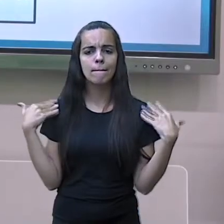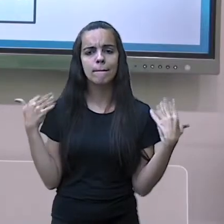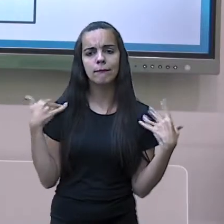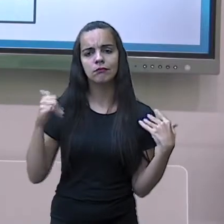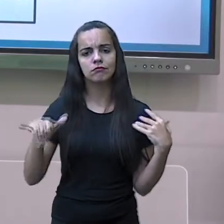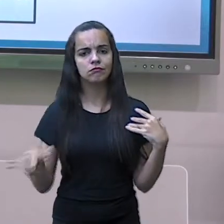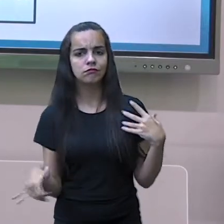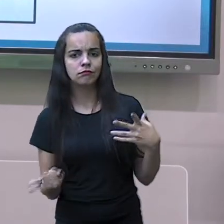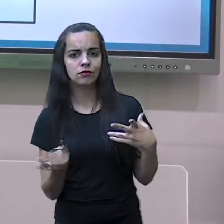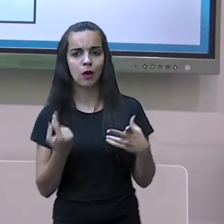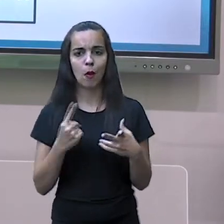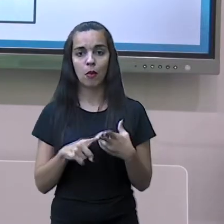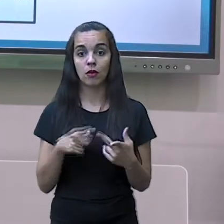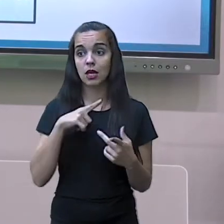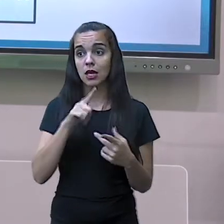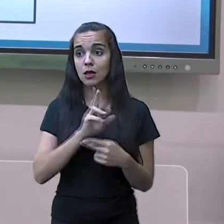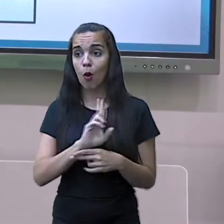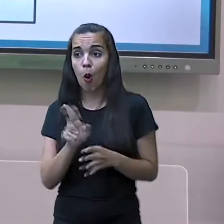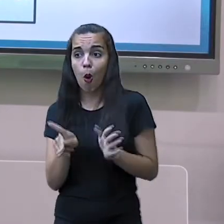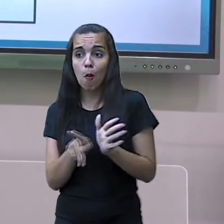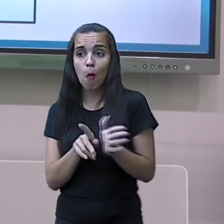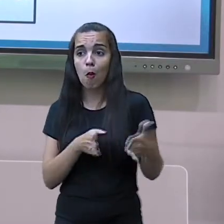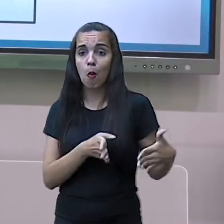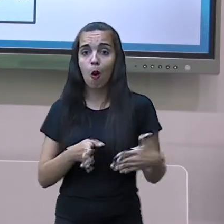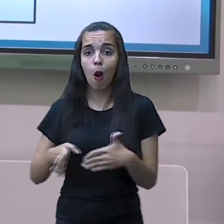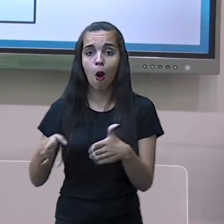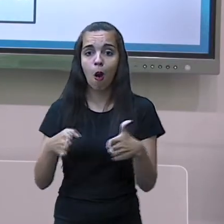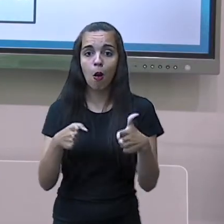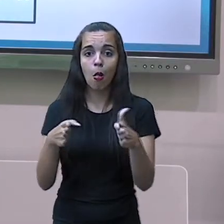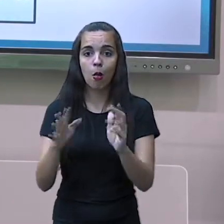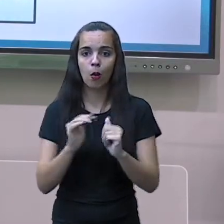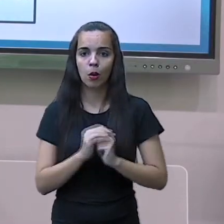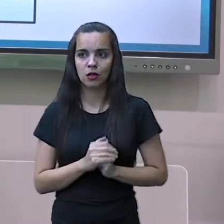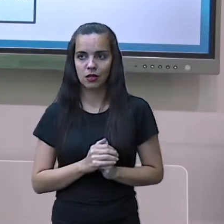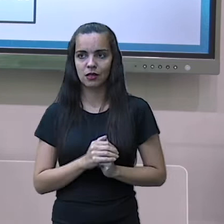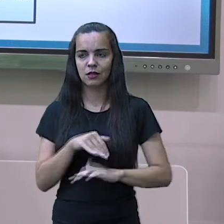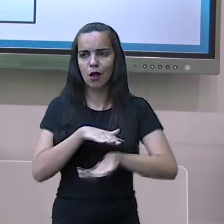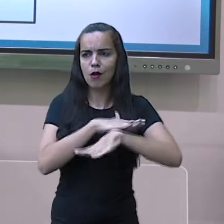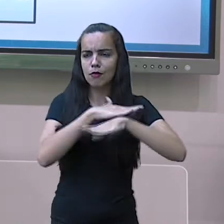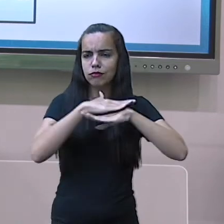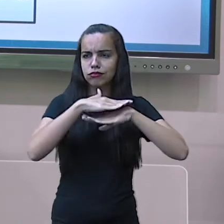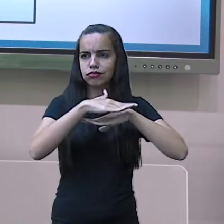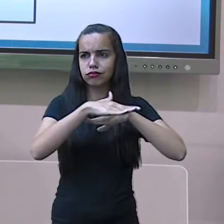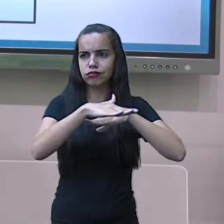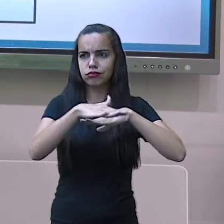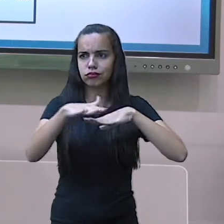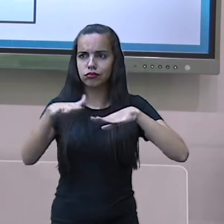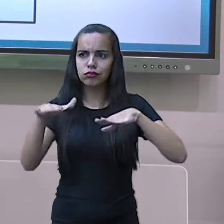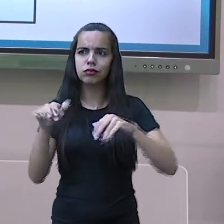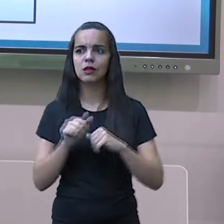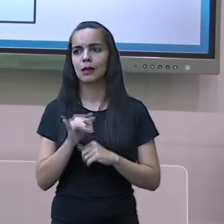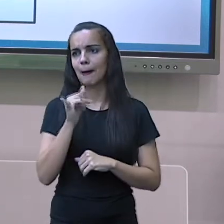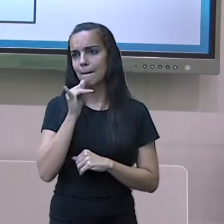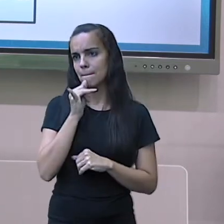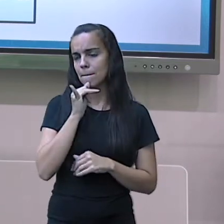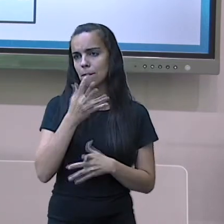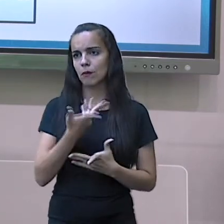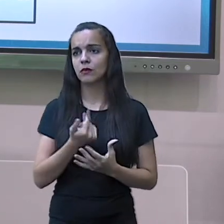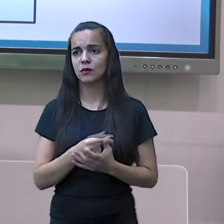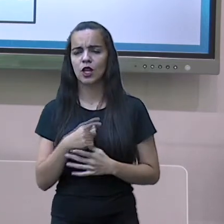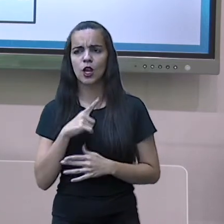pesca diferenciada. Nos rios de planaltos, os nossos rios também produzem muitos